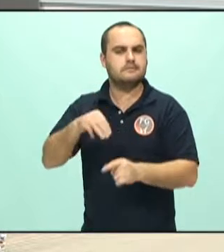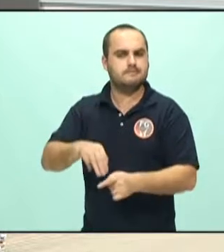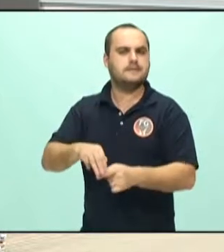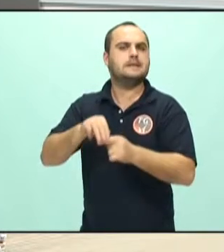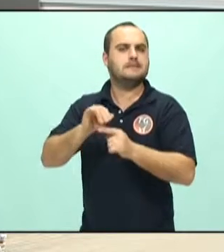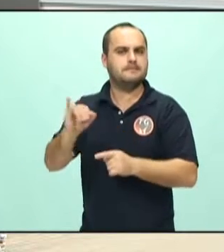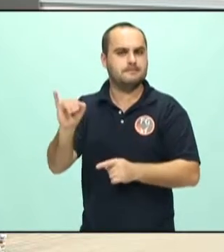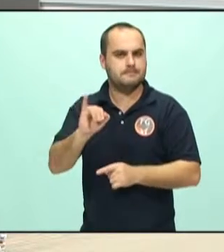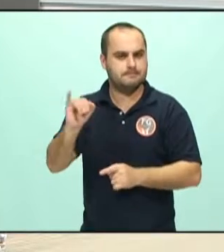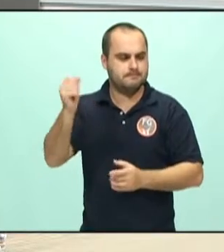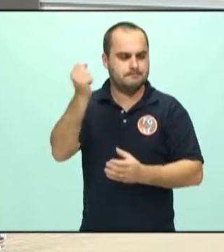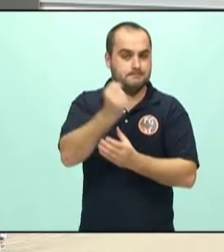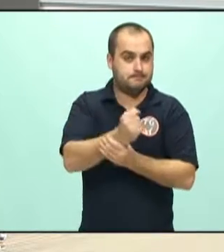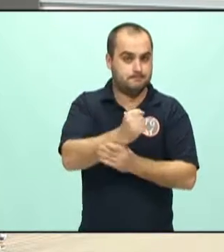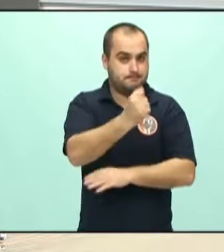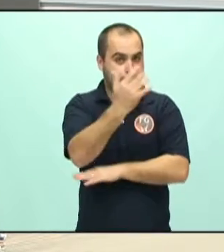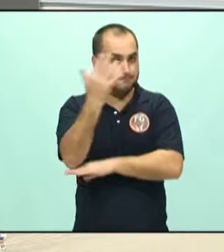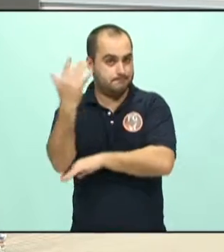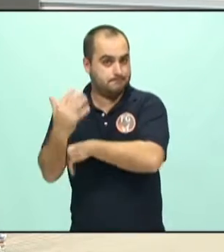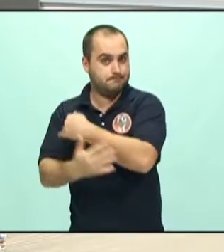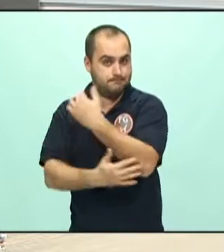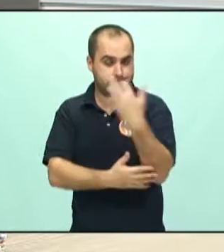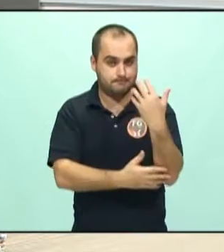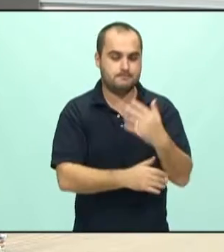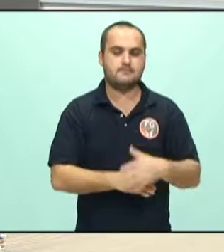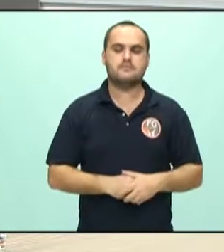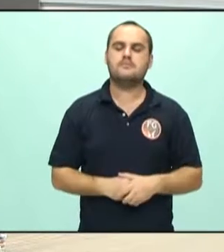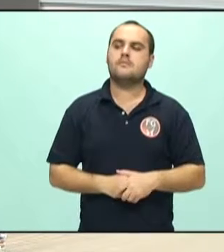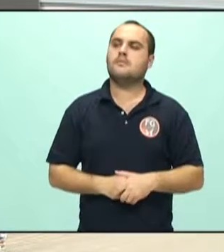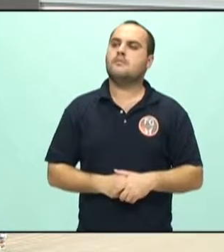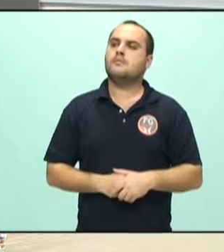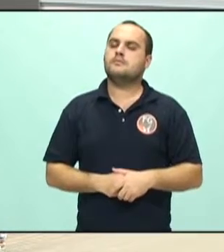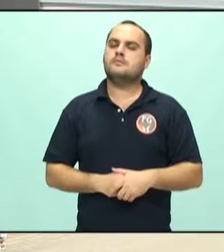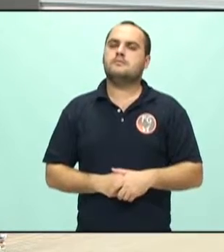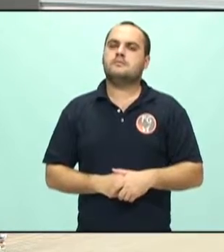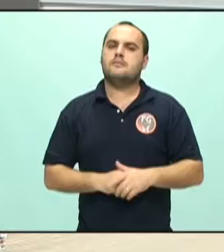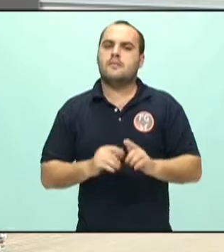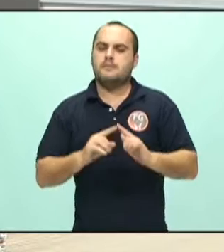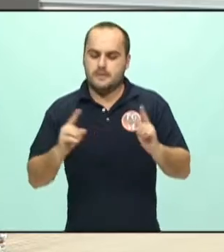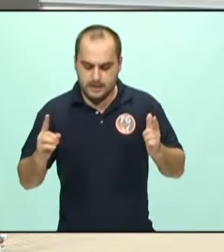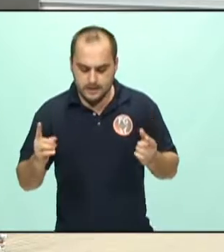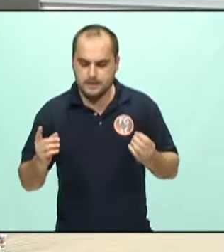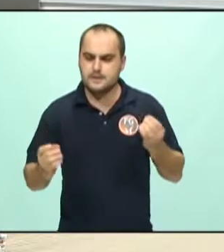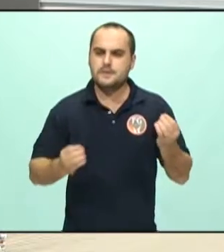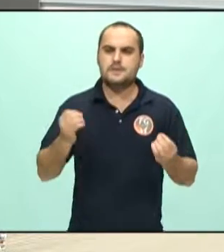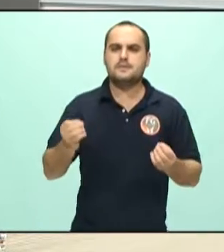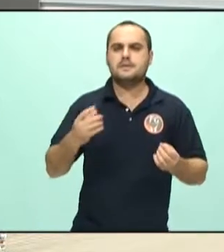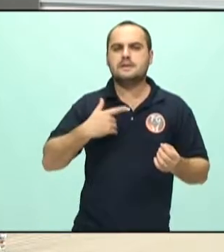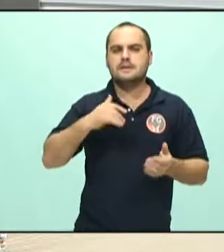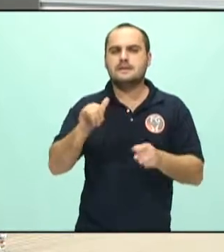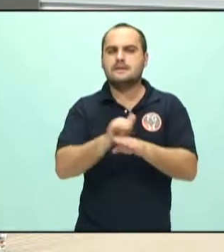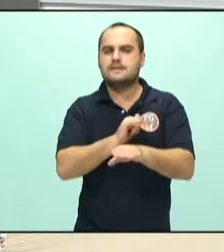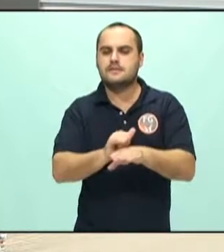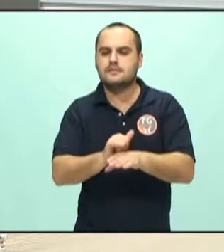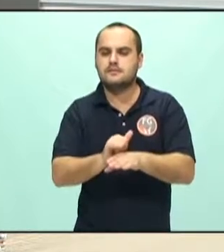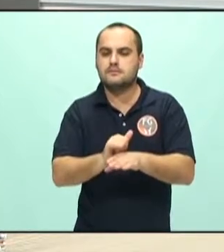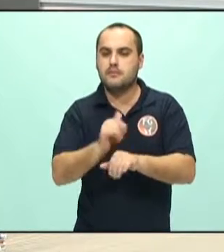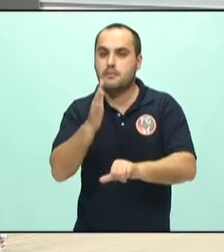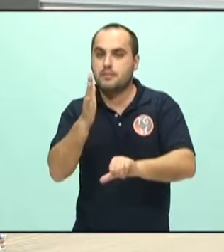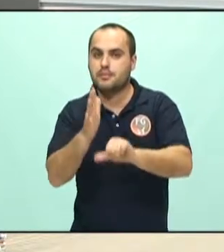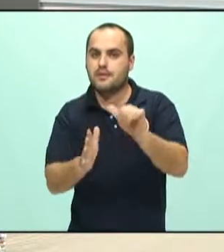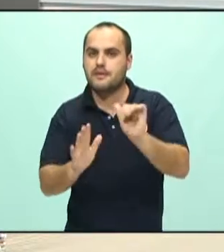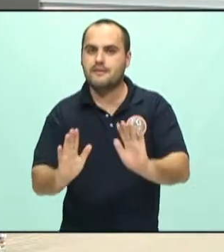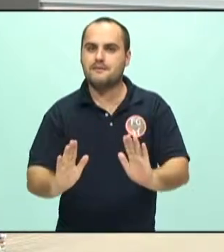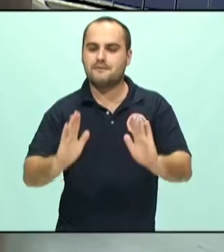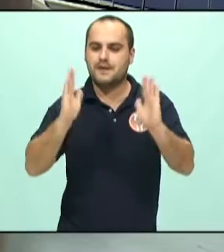certa forma o impacto ambiental então como que a gente vai amenizar isso e dizer a primeira festa se pensa nisso e nunca